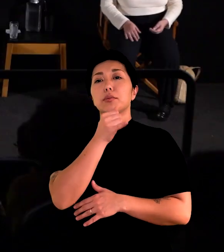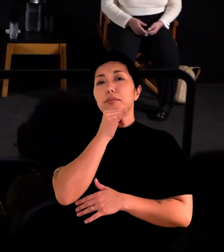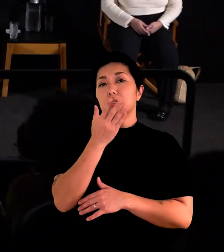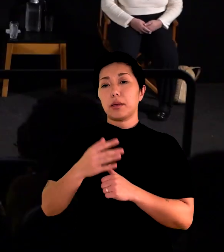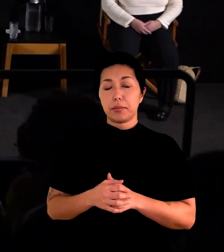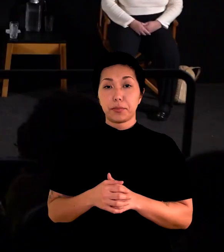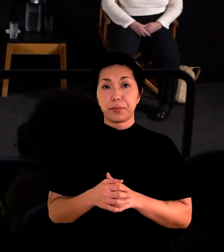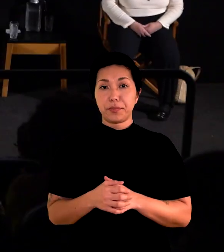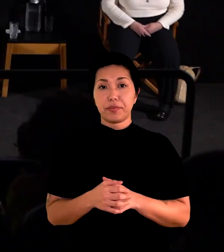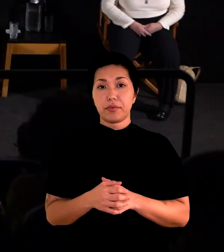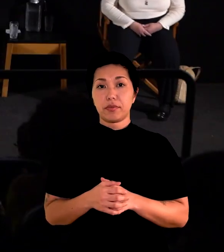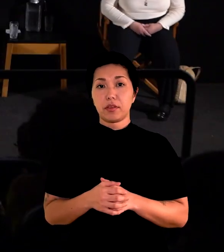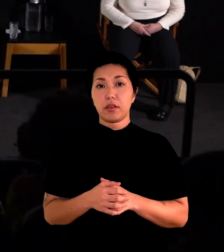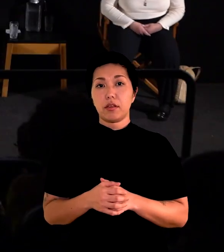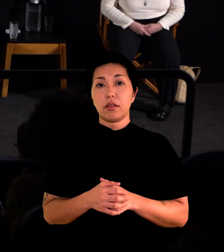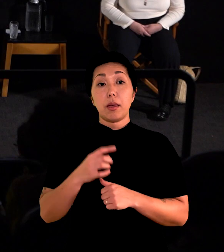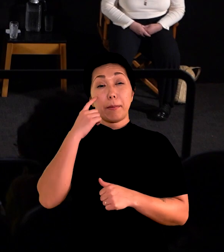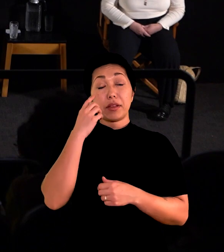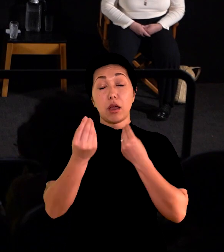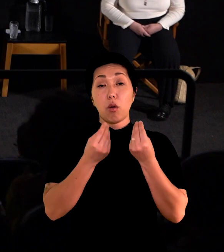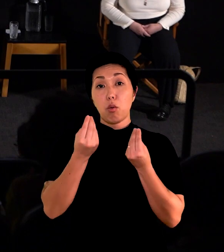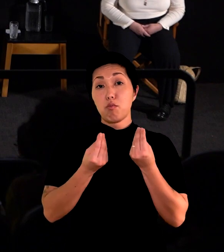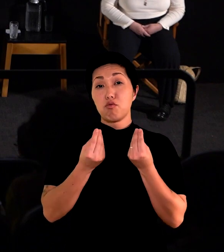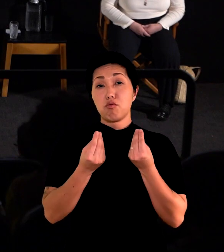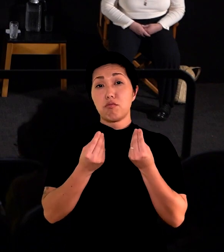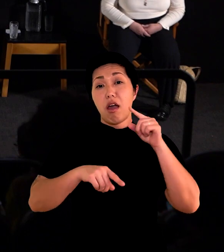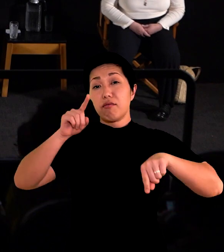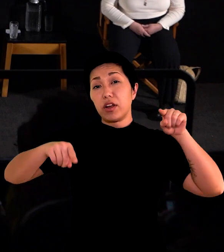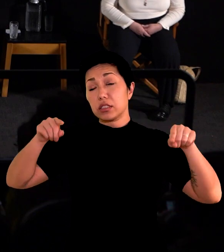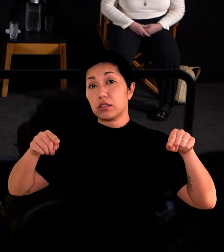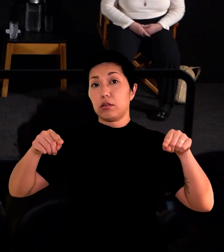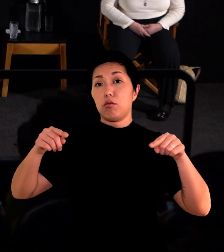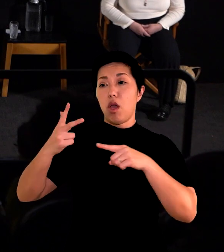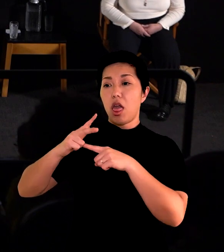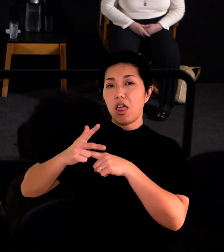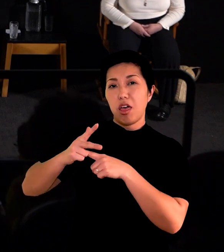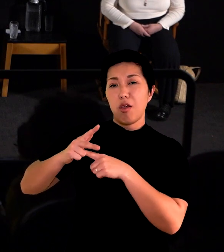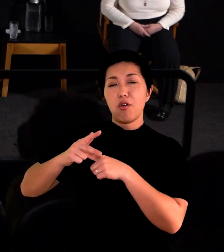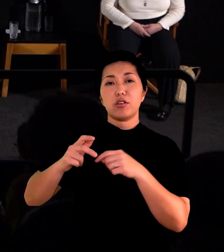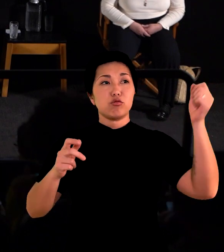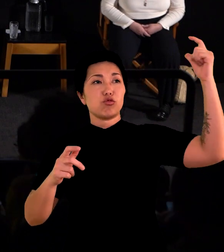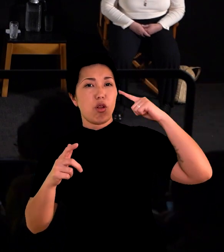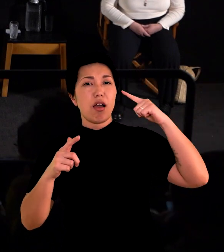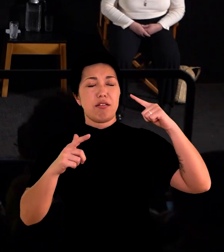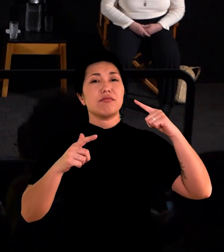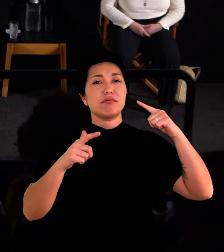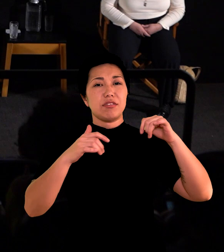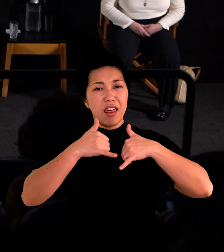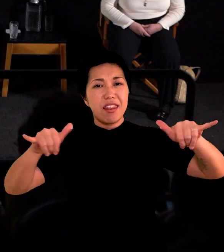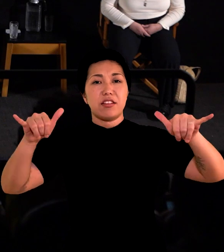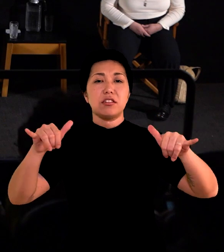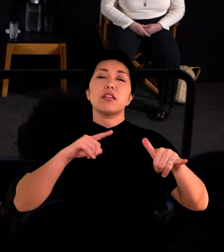usar de maneira que eles sirvam, na verdade, só para compensar as variações que tem na eólica e solar, porque a